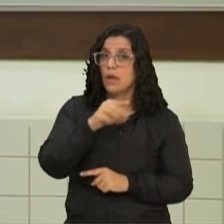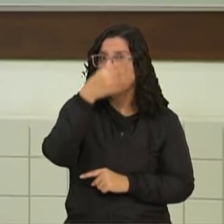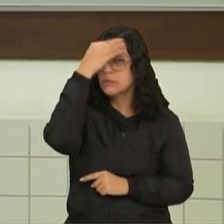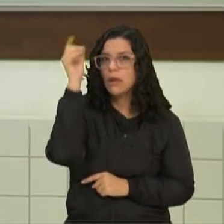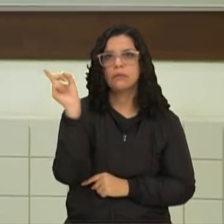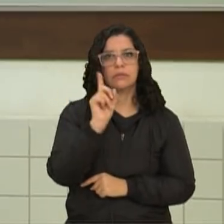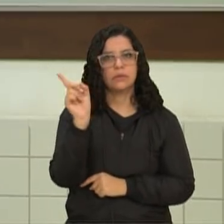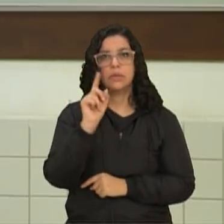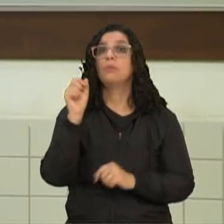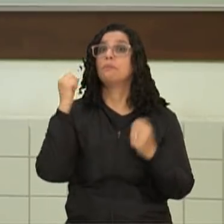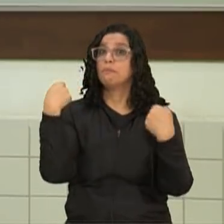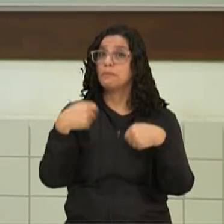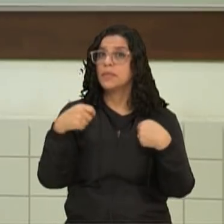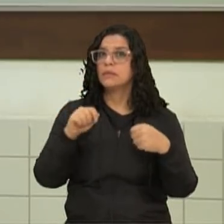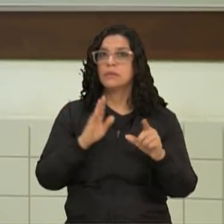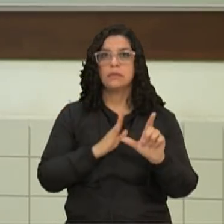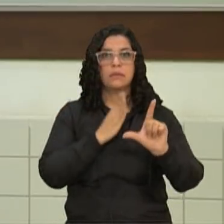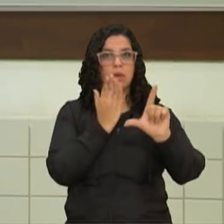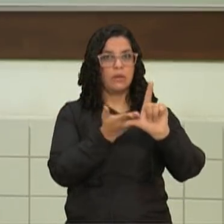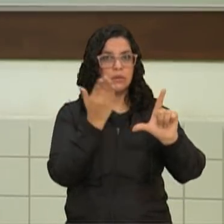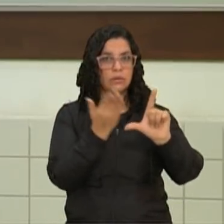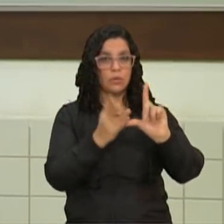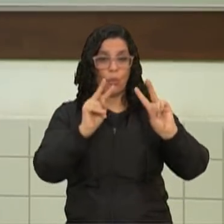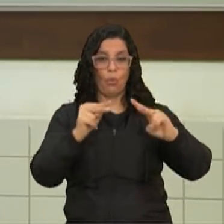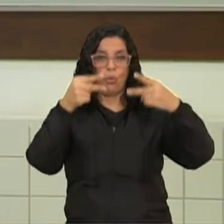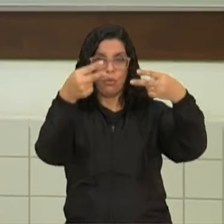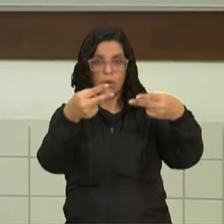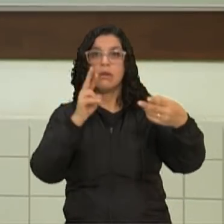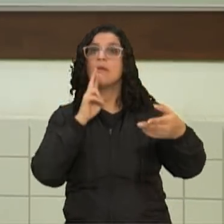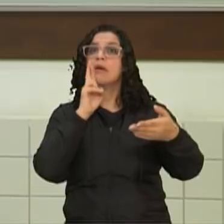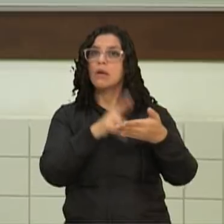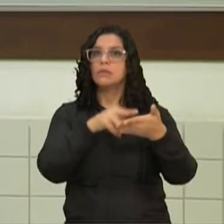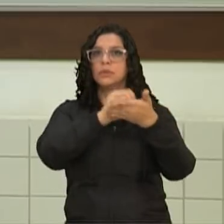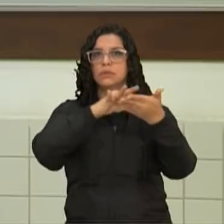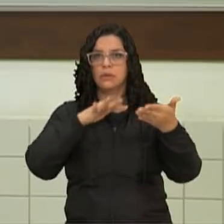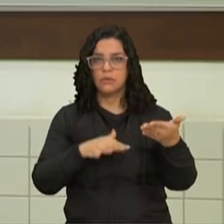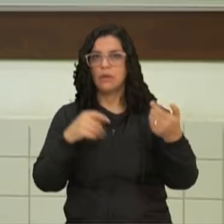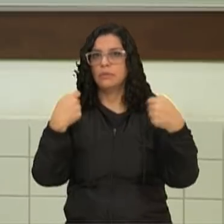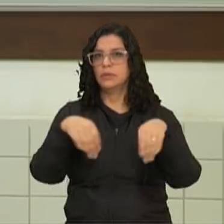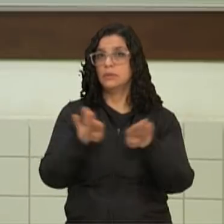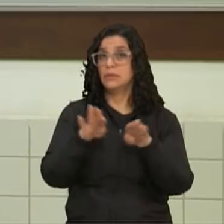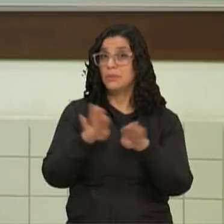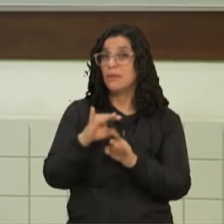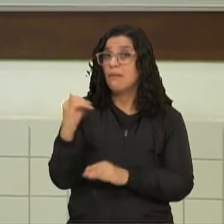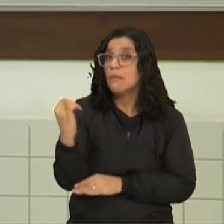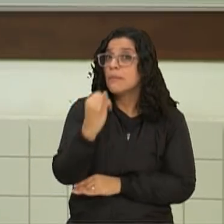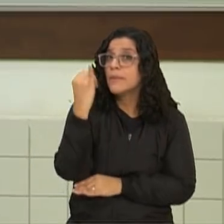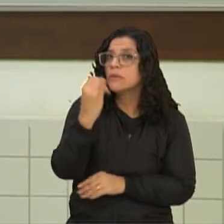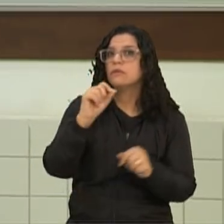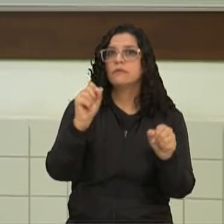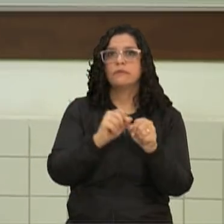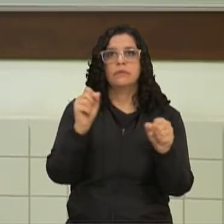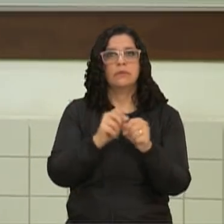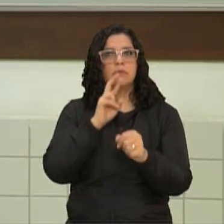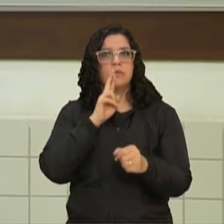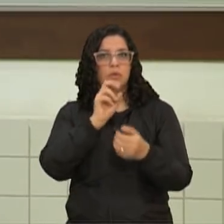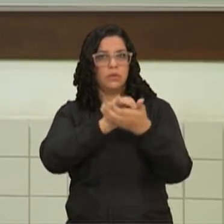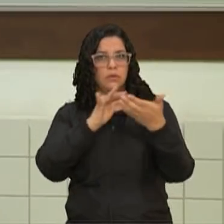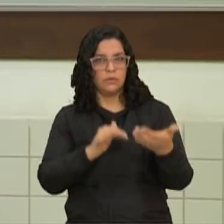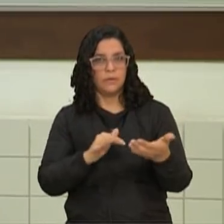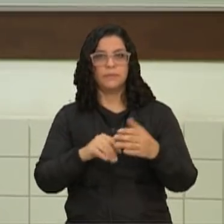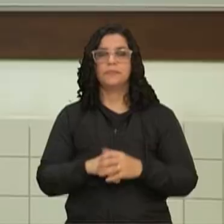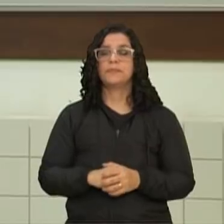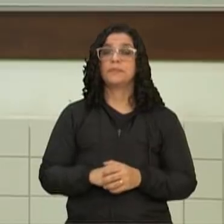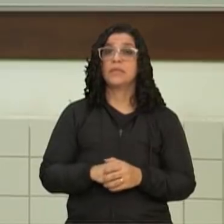de acessar lá o link, resolver o exercício. Resolver o exercício é muito importante.